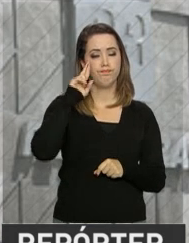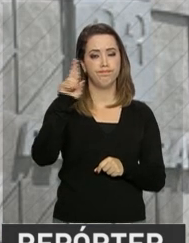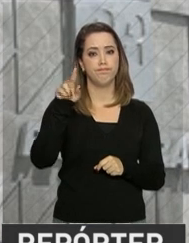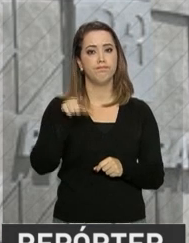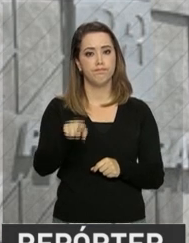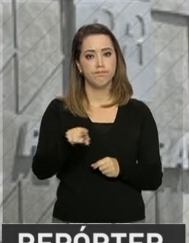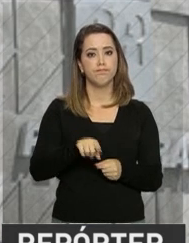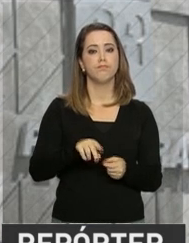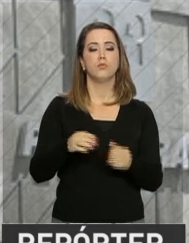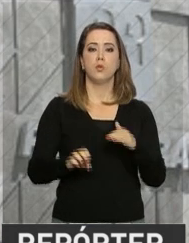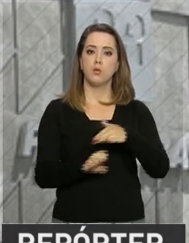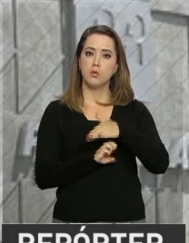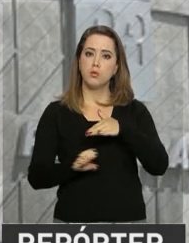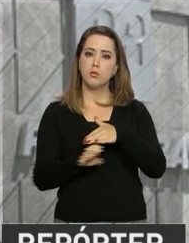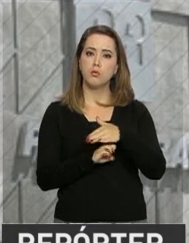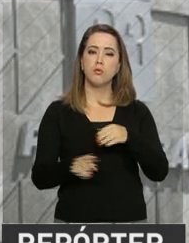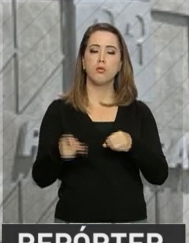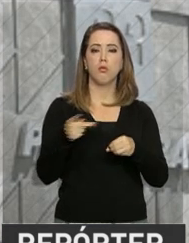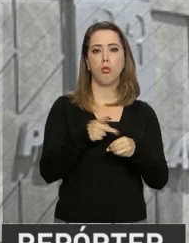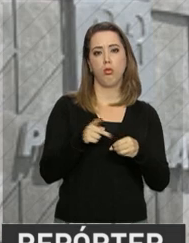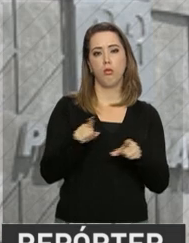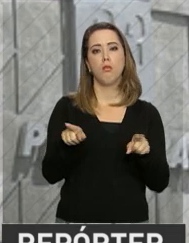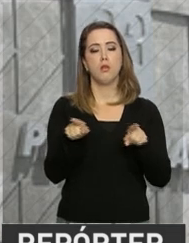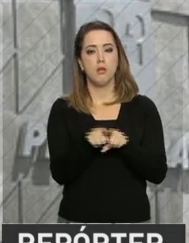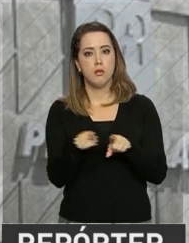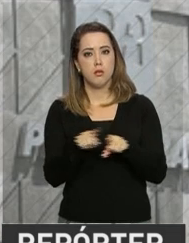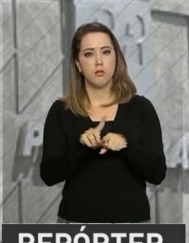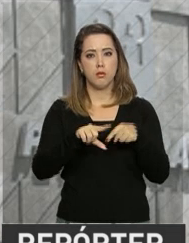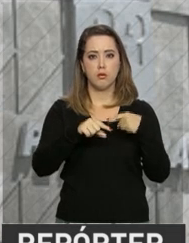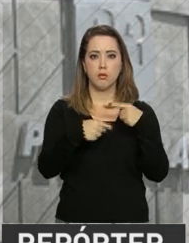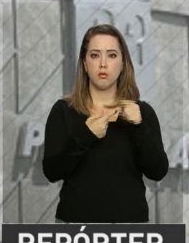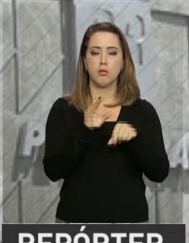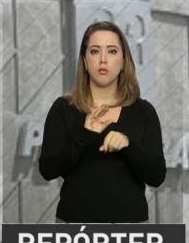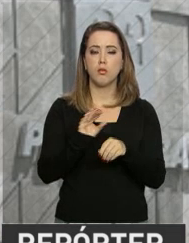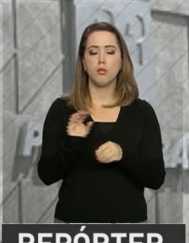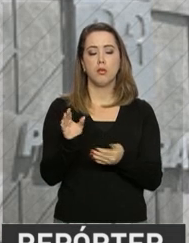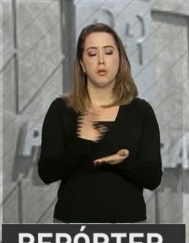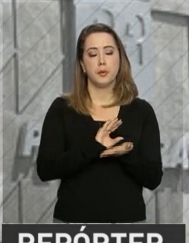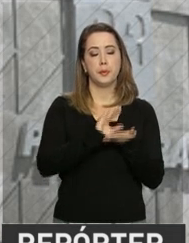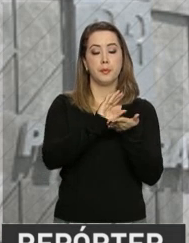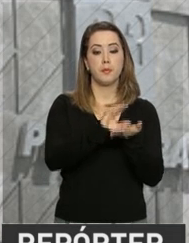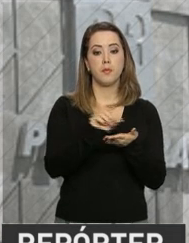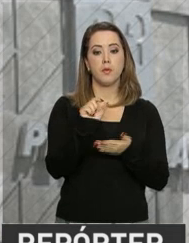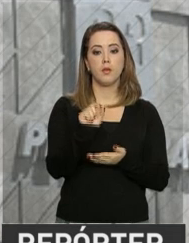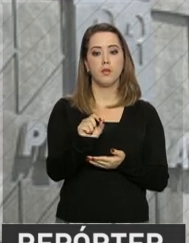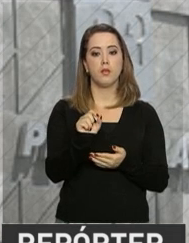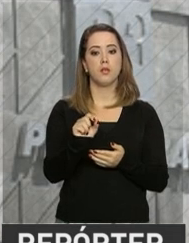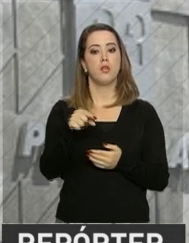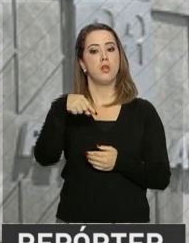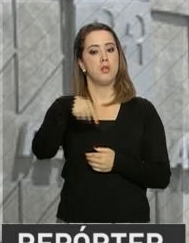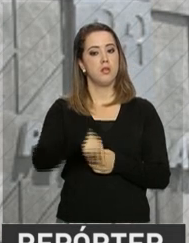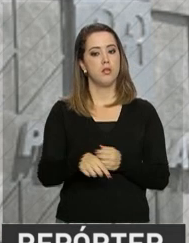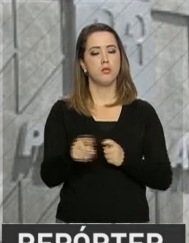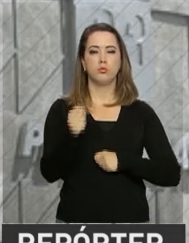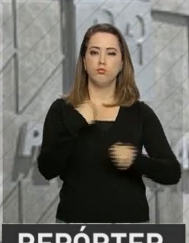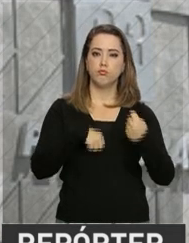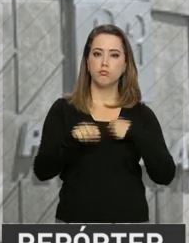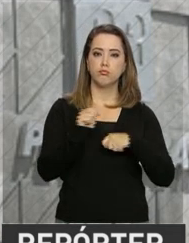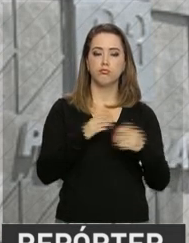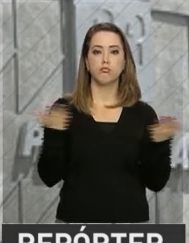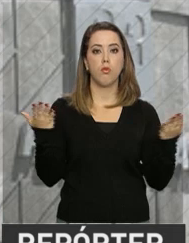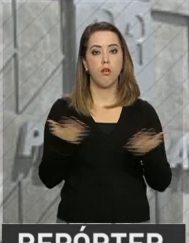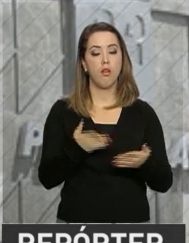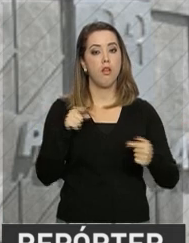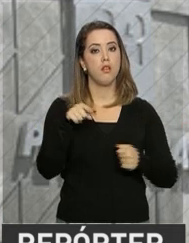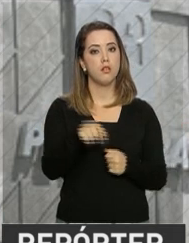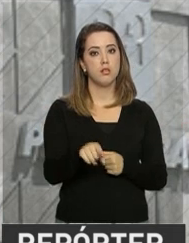2002 foi consultor do fundo monetário Internacional e de instituições públicas no país atualmente ele é membro